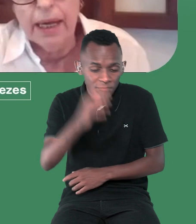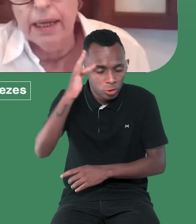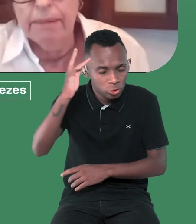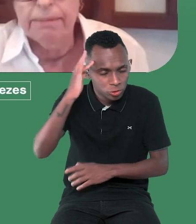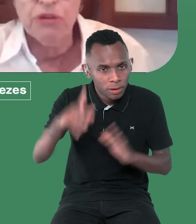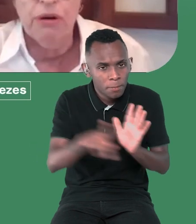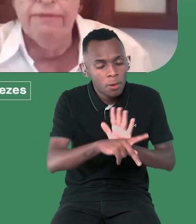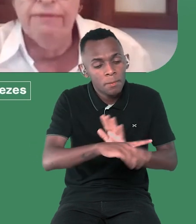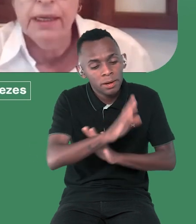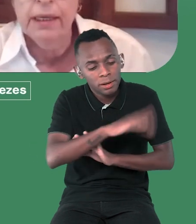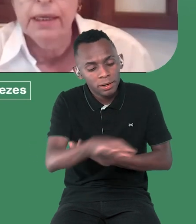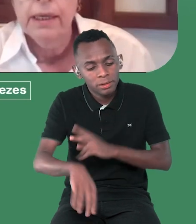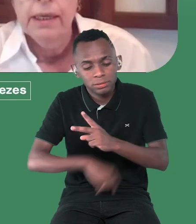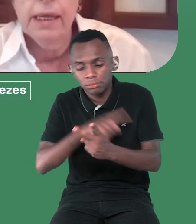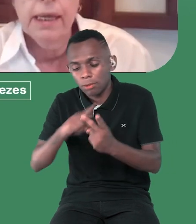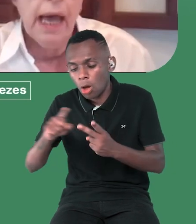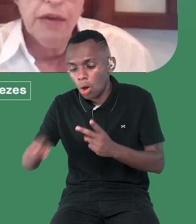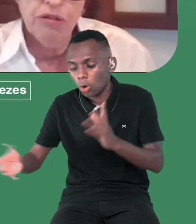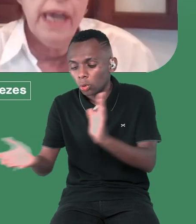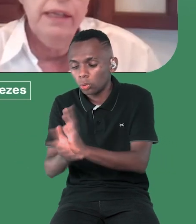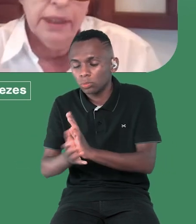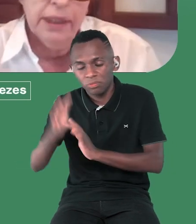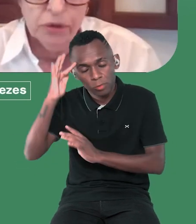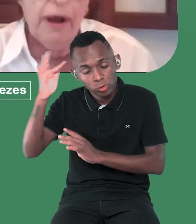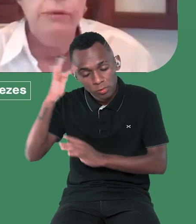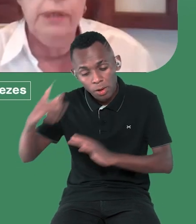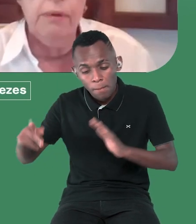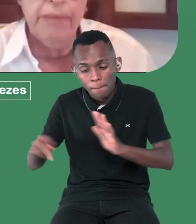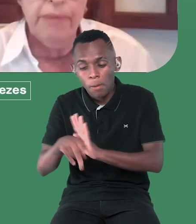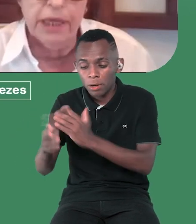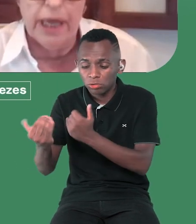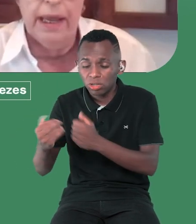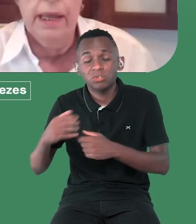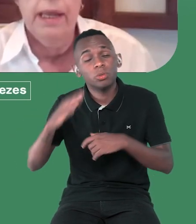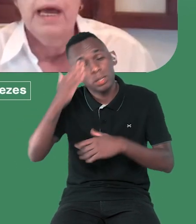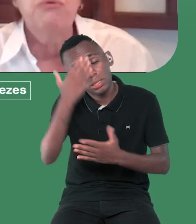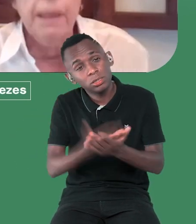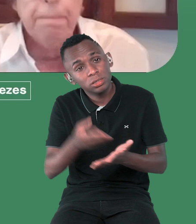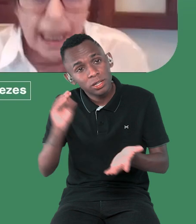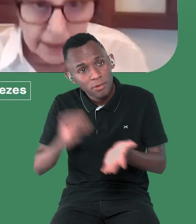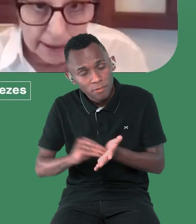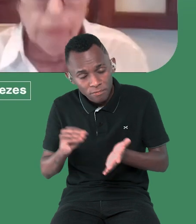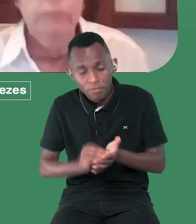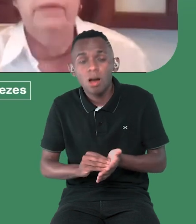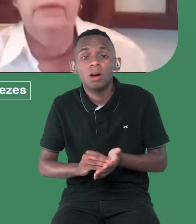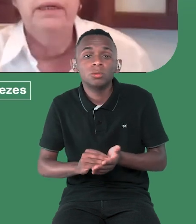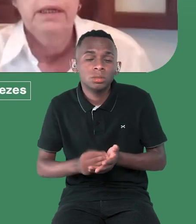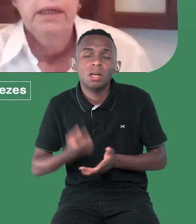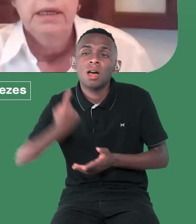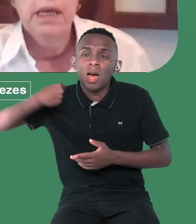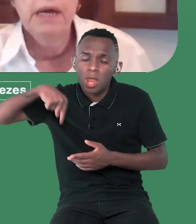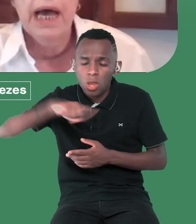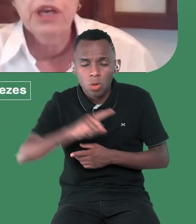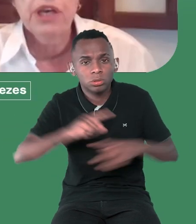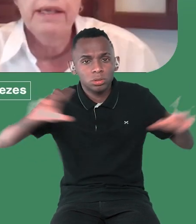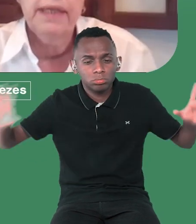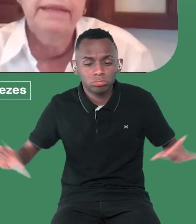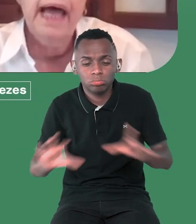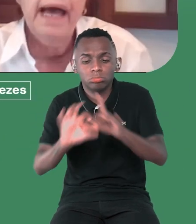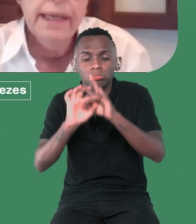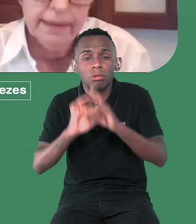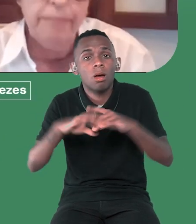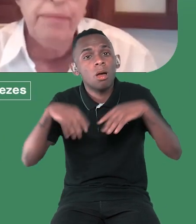uma para jovem, e acho que é isso que nos falta atualmente, a contemplação, né? E eu acho que